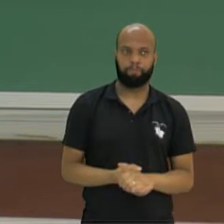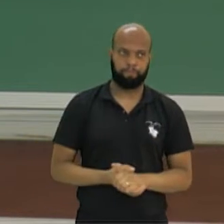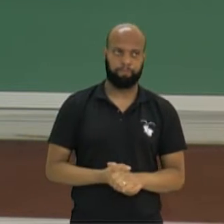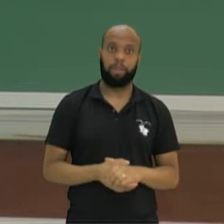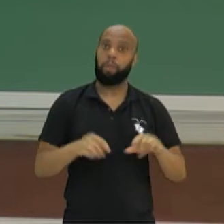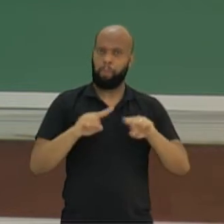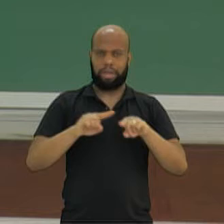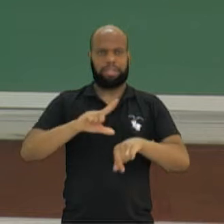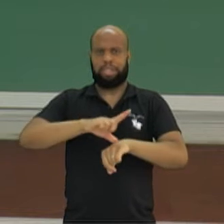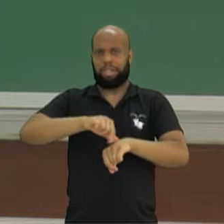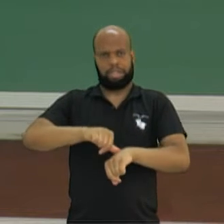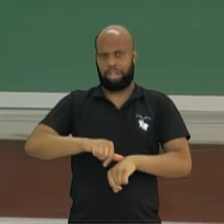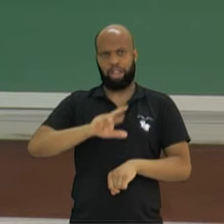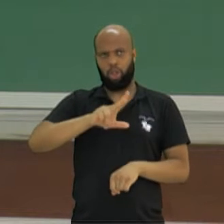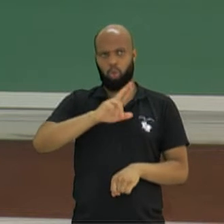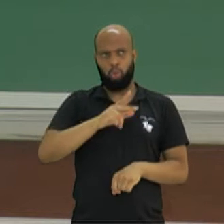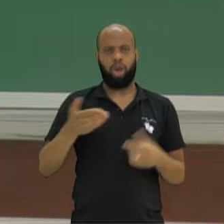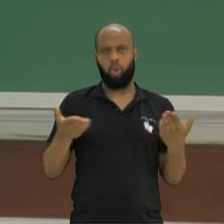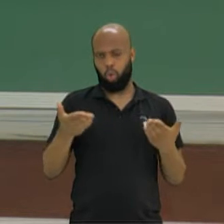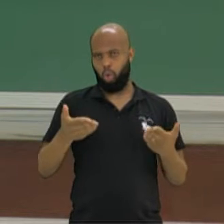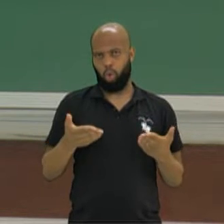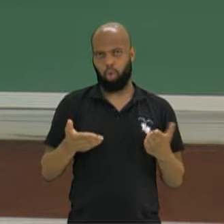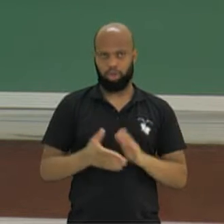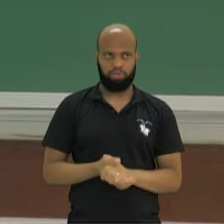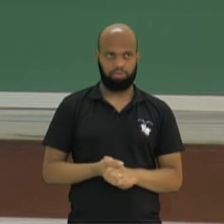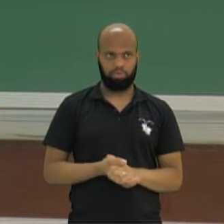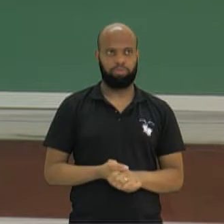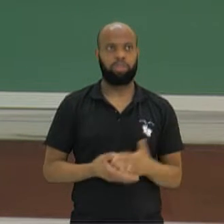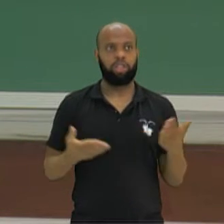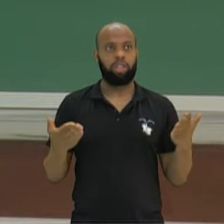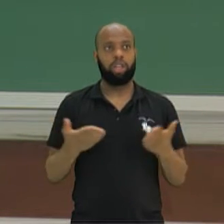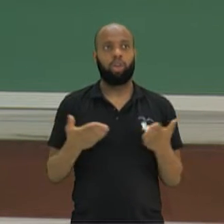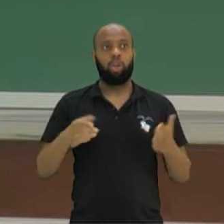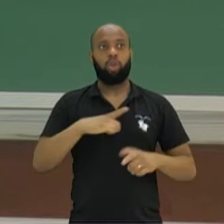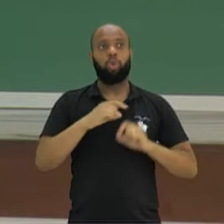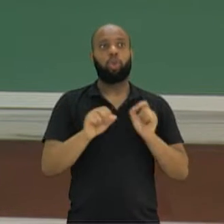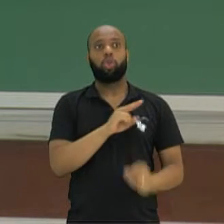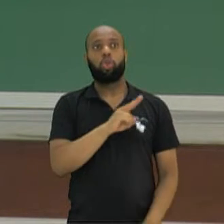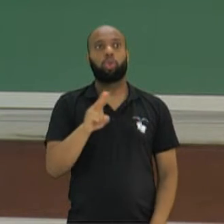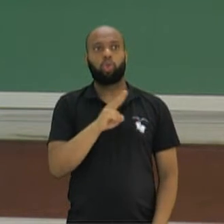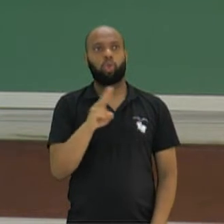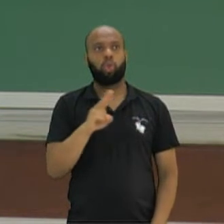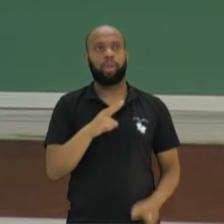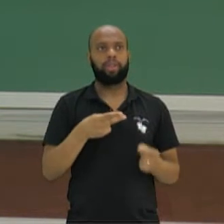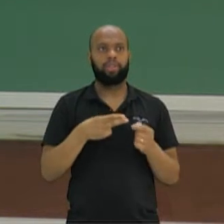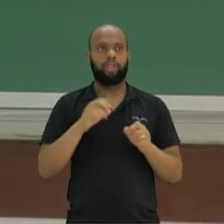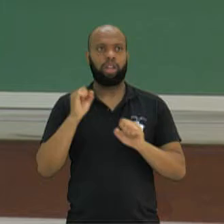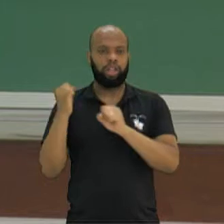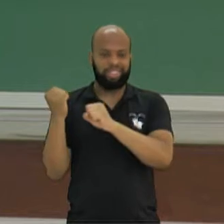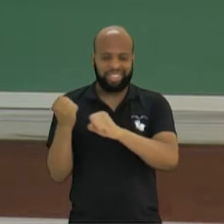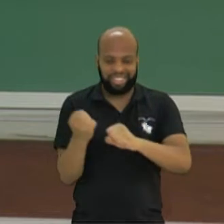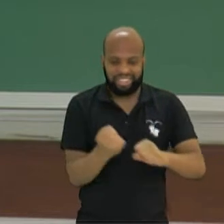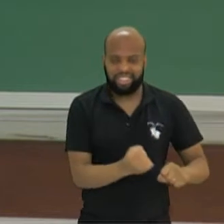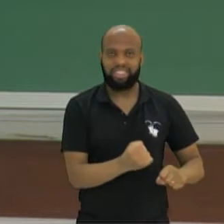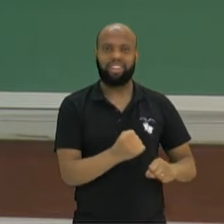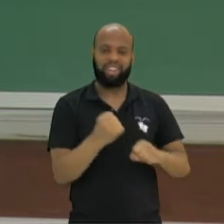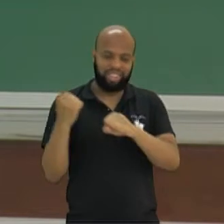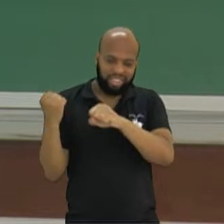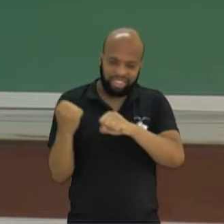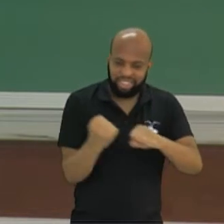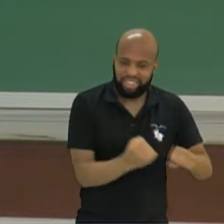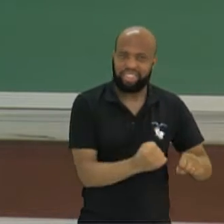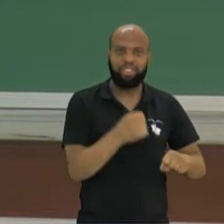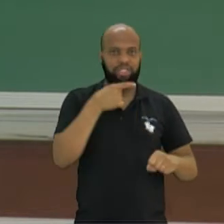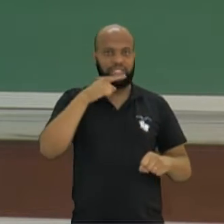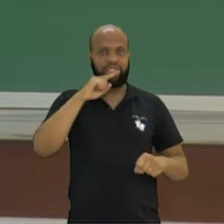ok? Vamos lá? Chamados de engenhos, as máquinas de moer, chamadas no Ceará de